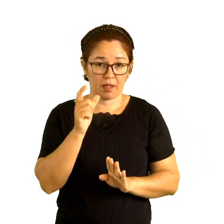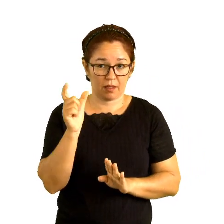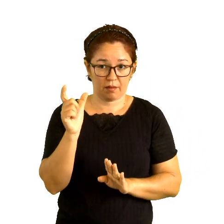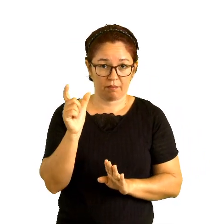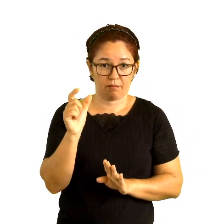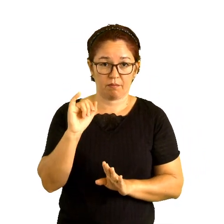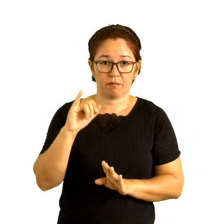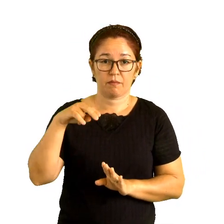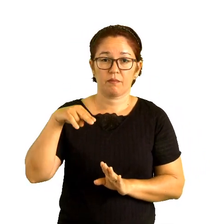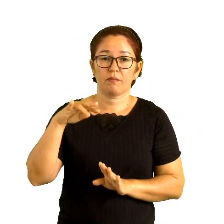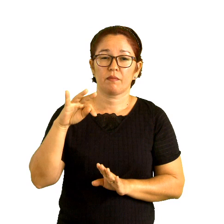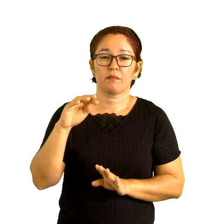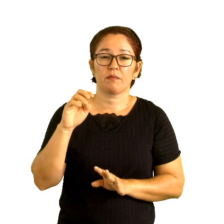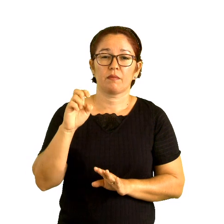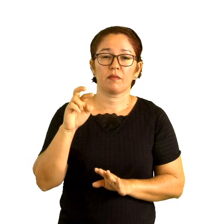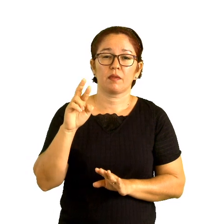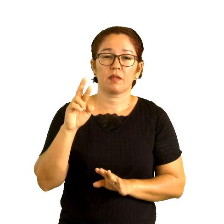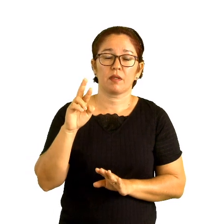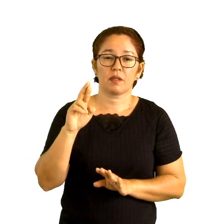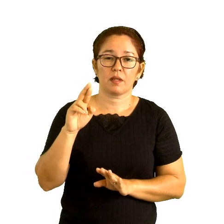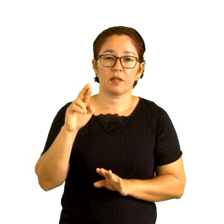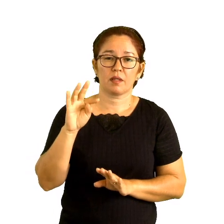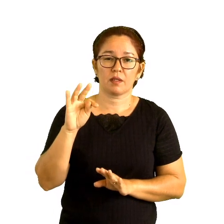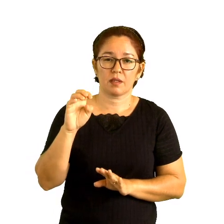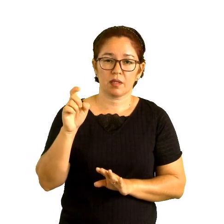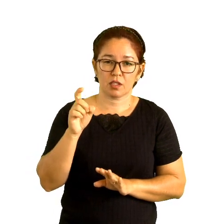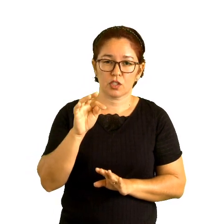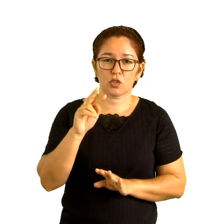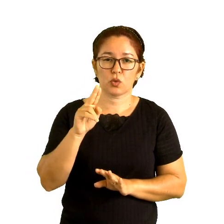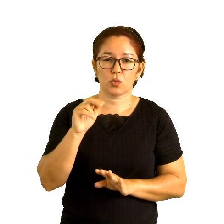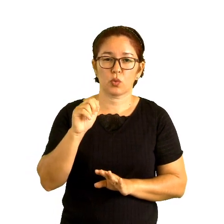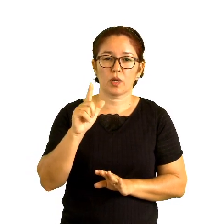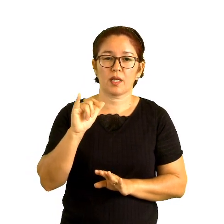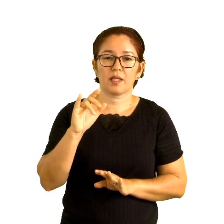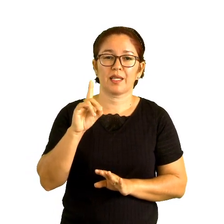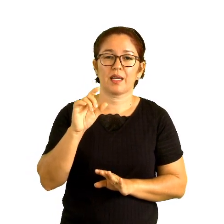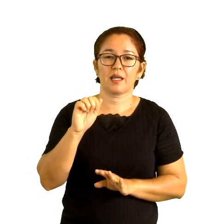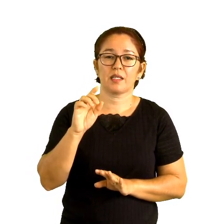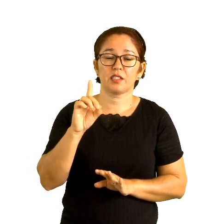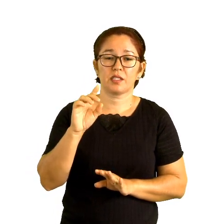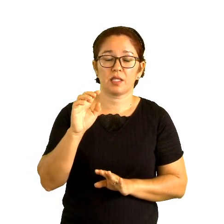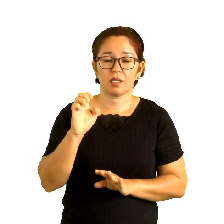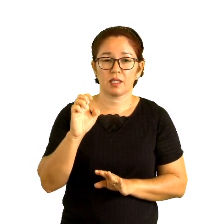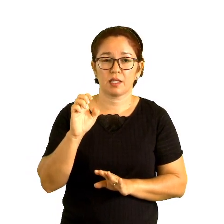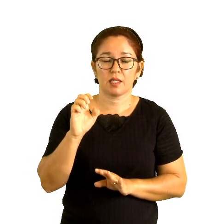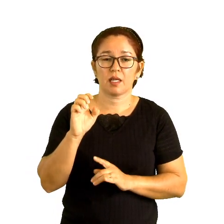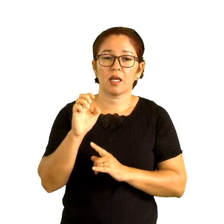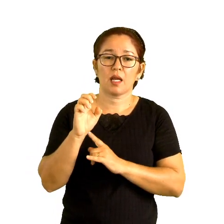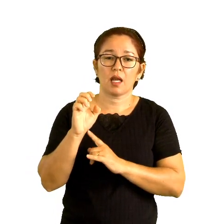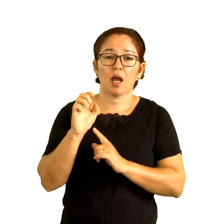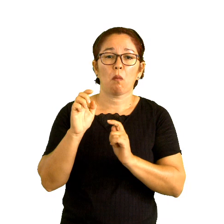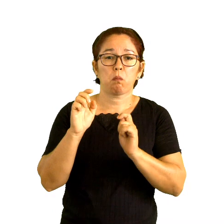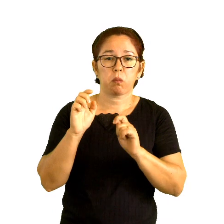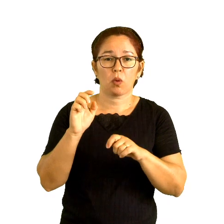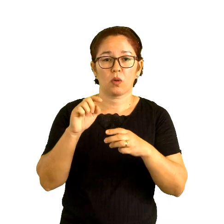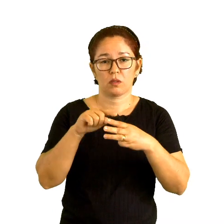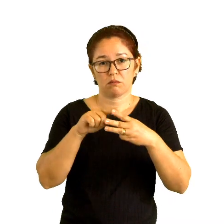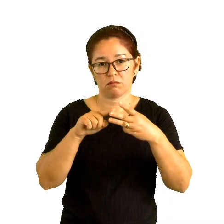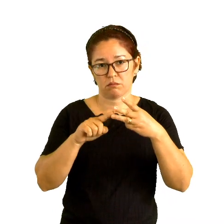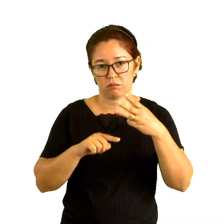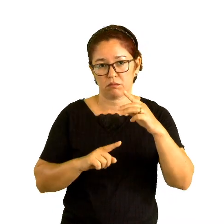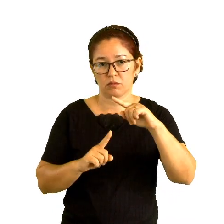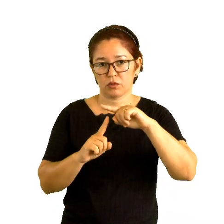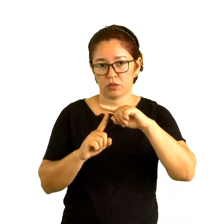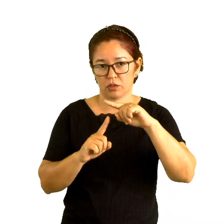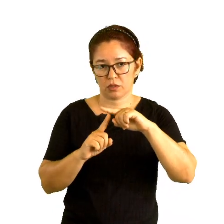intertextualidade. Sabemos também que a intertextualidade pode apresentar de 3 tipos. A qual